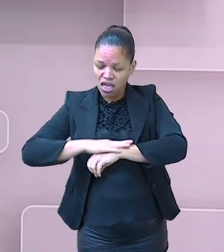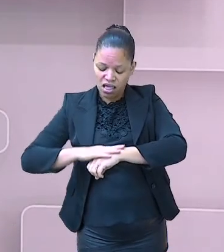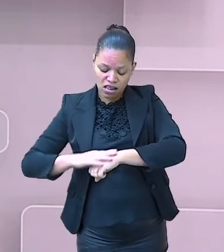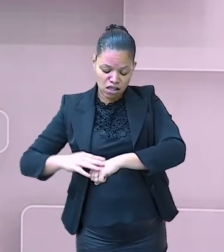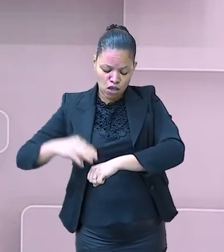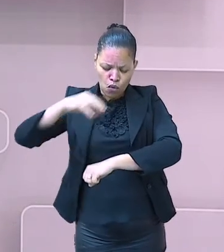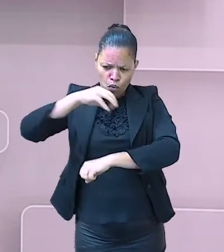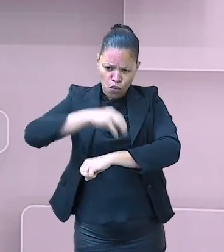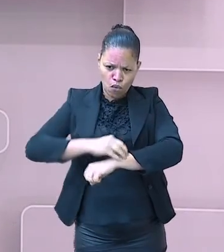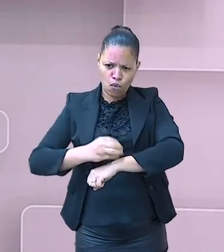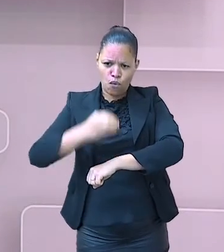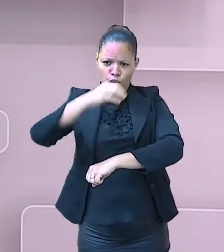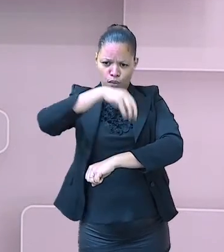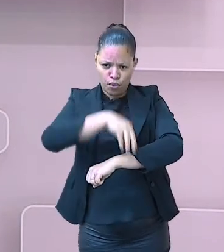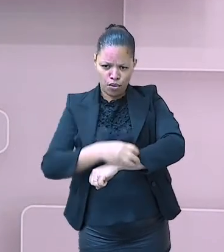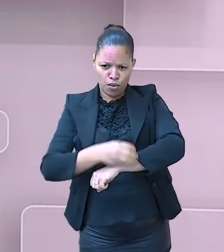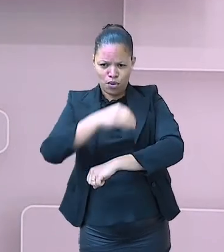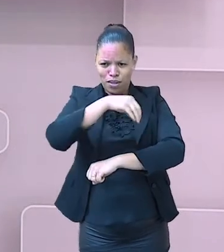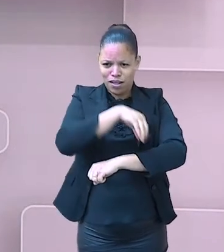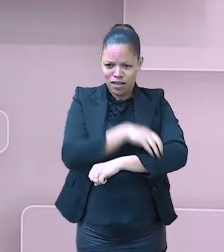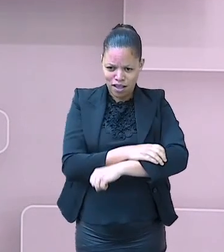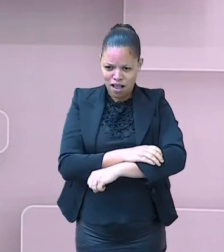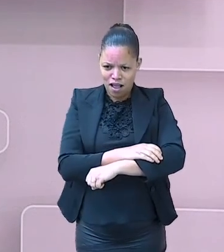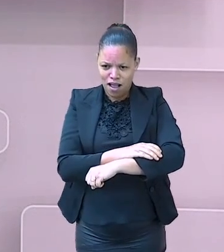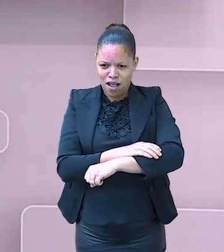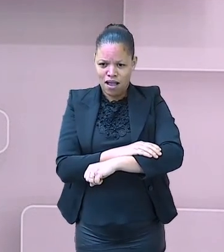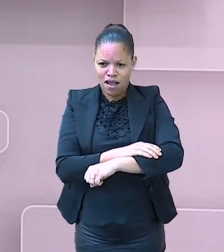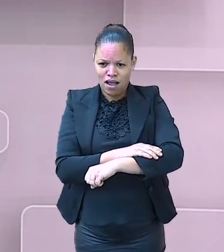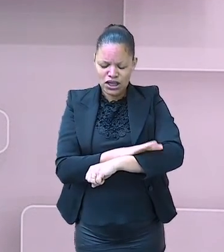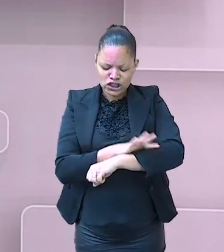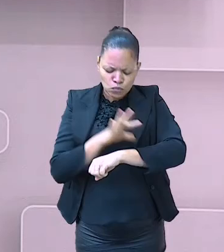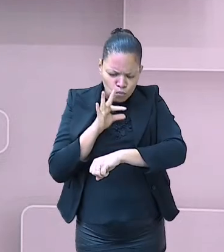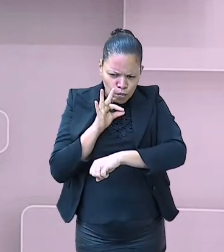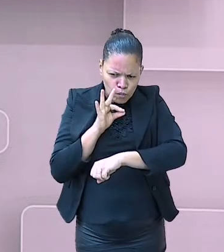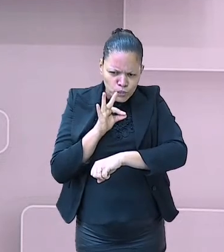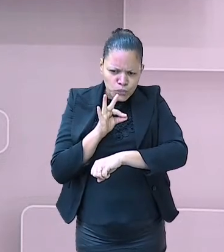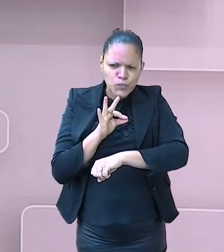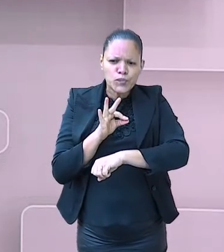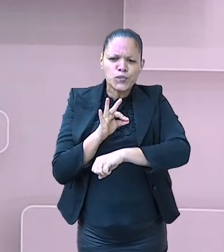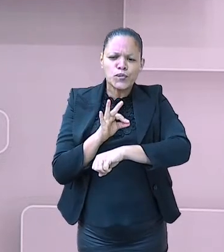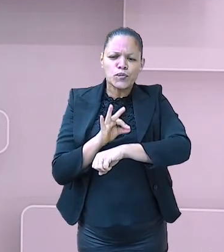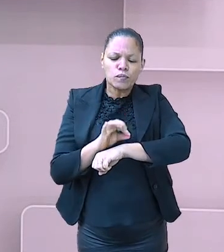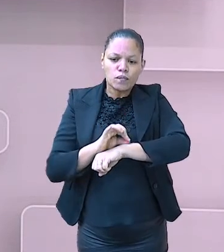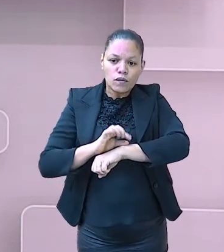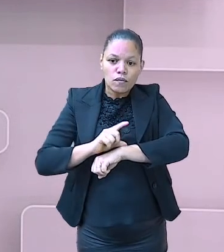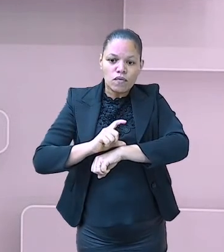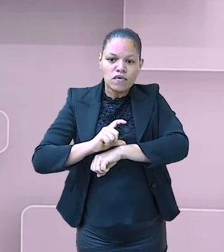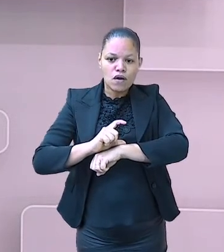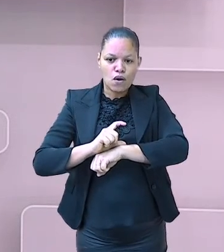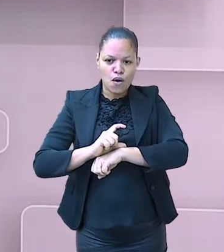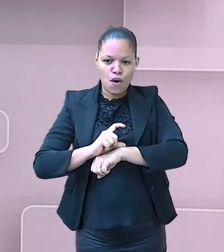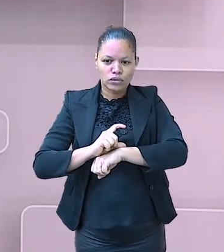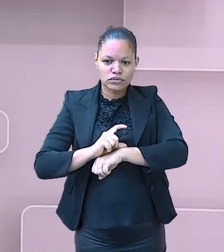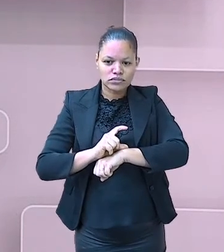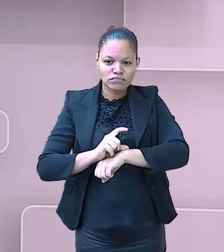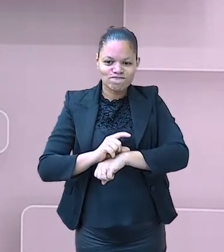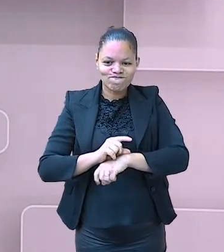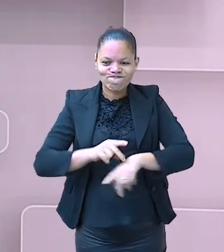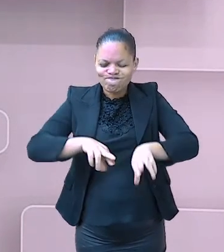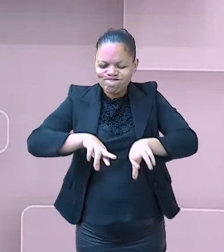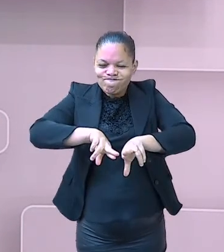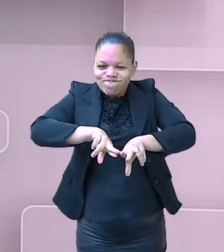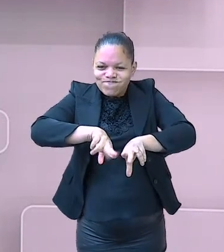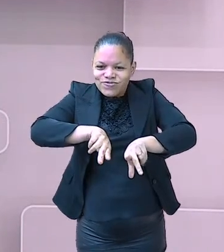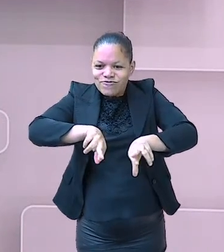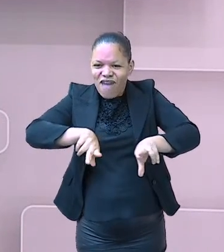grossa. O sapo, ele é um animal maior, diferente da rã e da perereca. E aqui, ó,